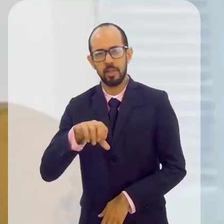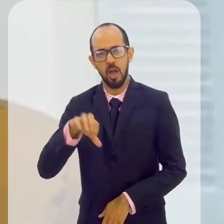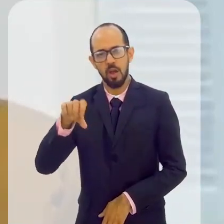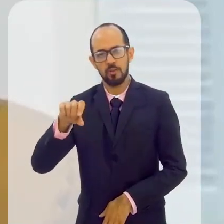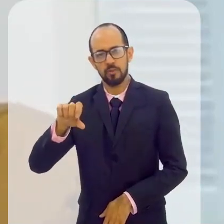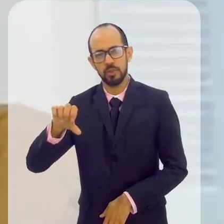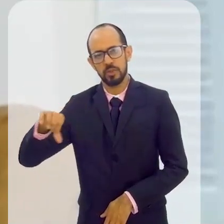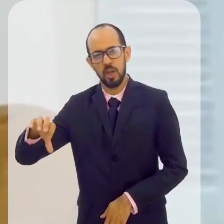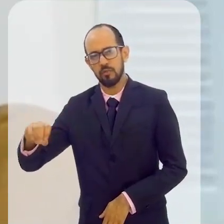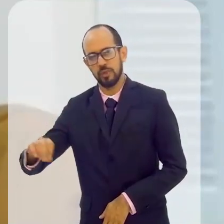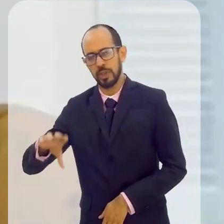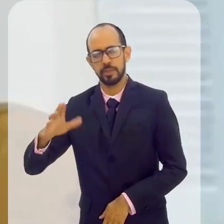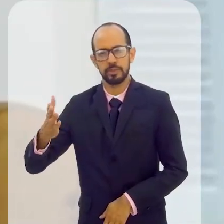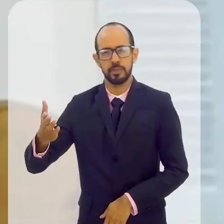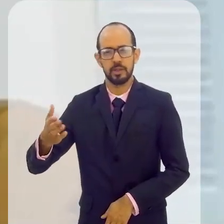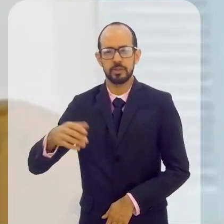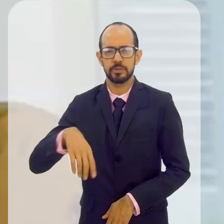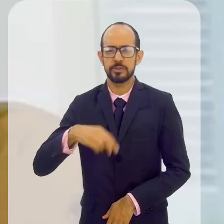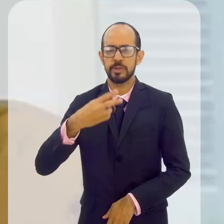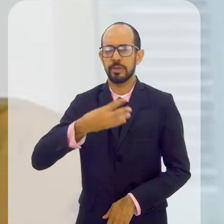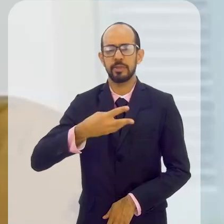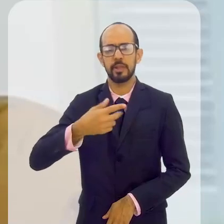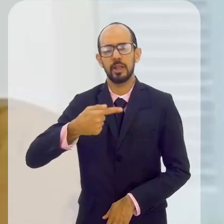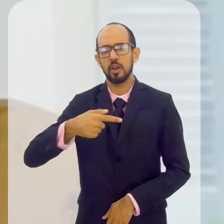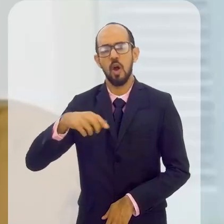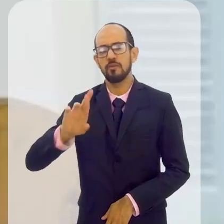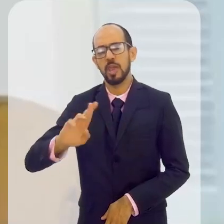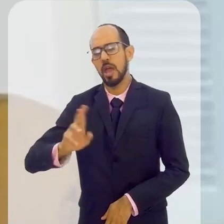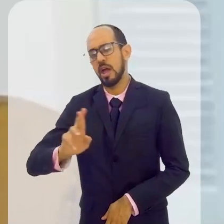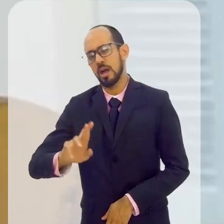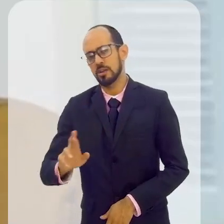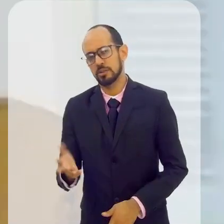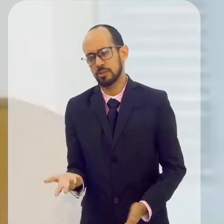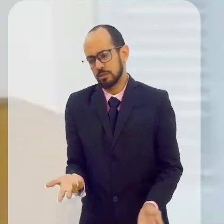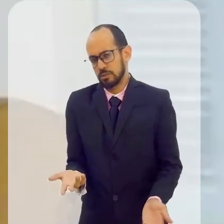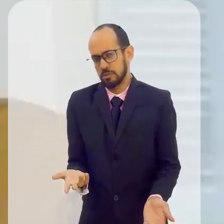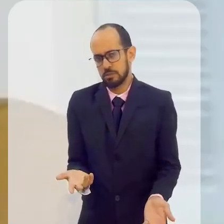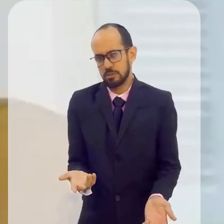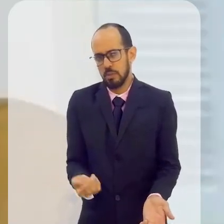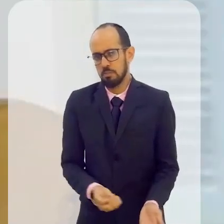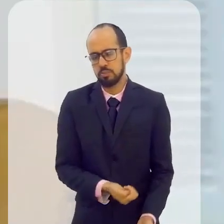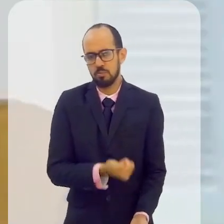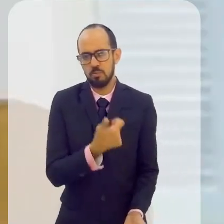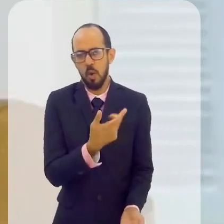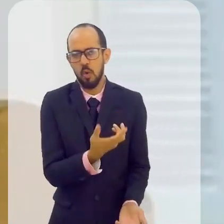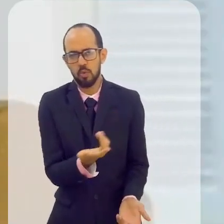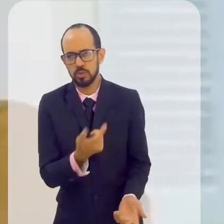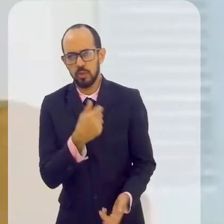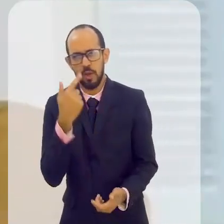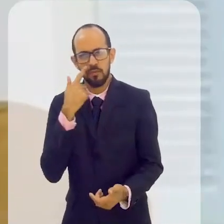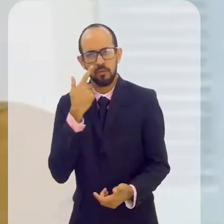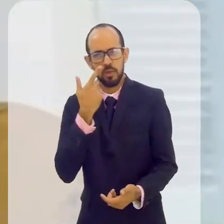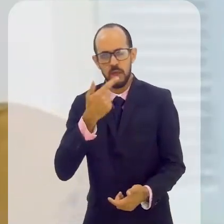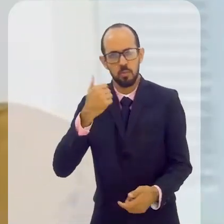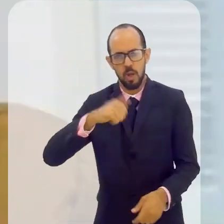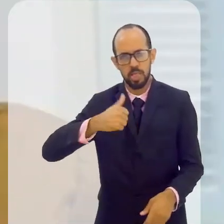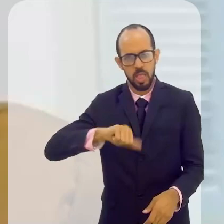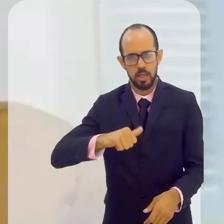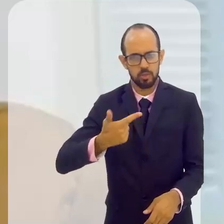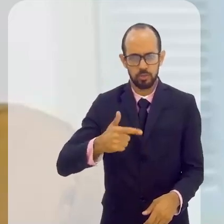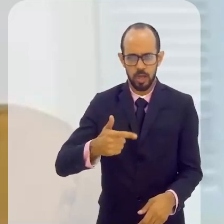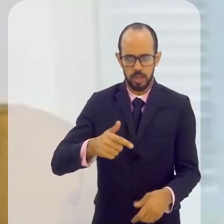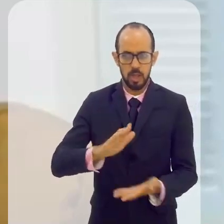R$ 49,90, né, R$ 79, e que trabalham com uma escala, né, que não necessariamente, é óbvio que a gente tem cursos de qualidade